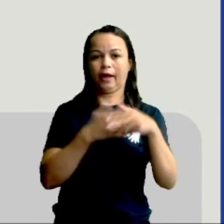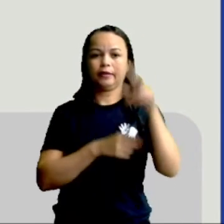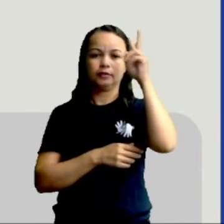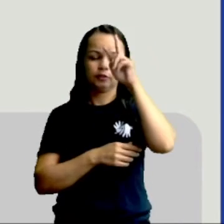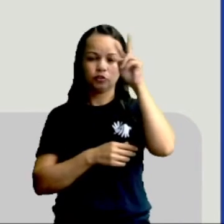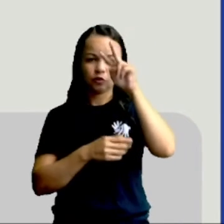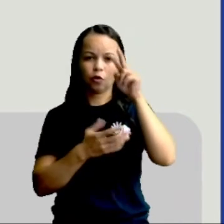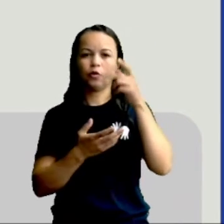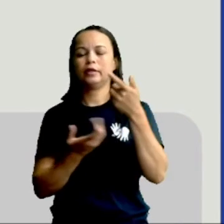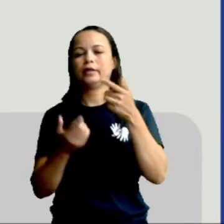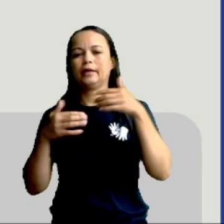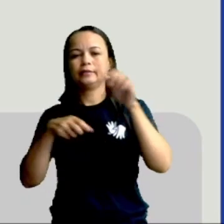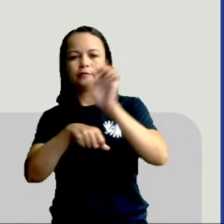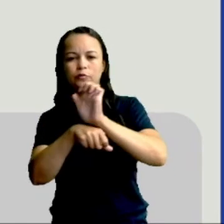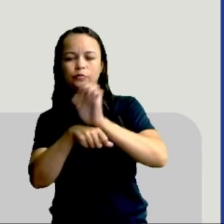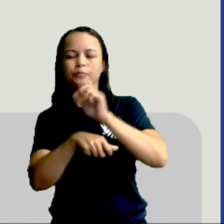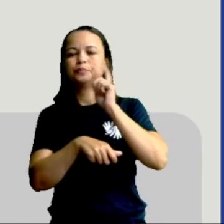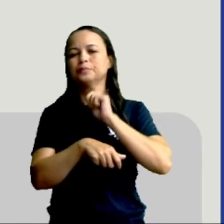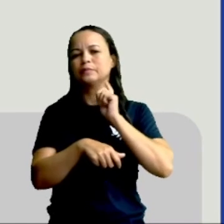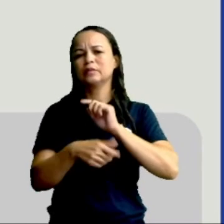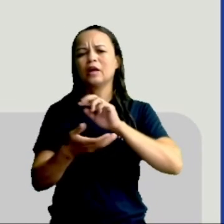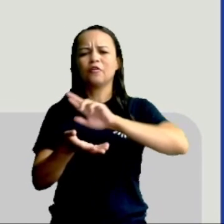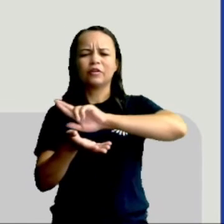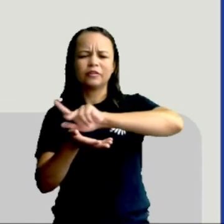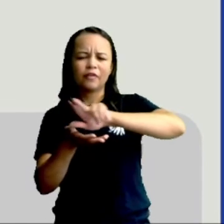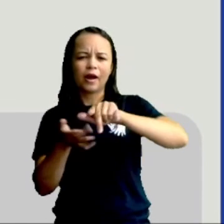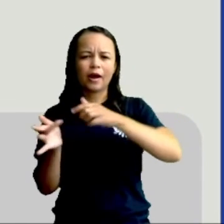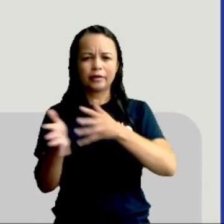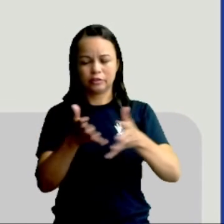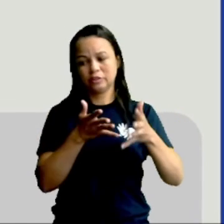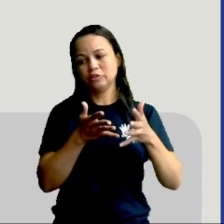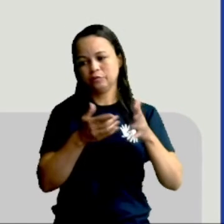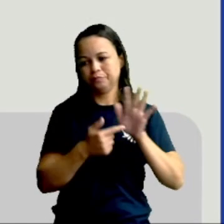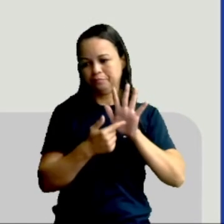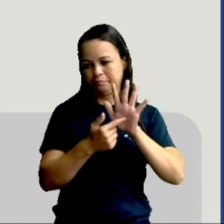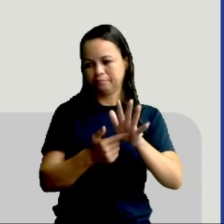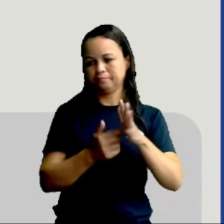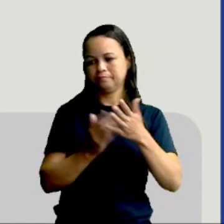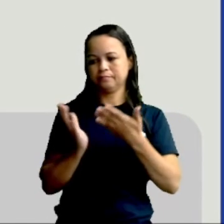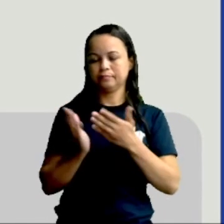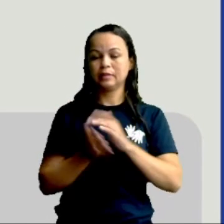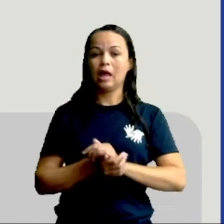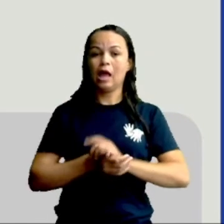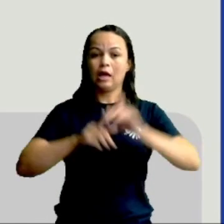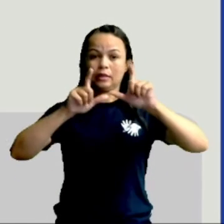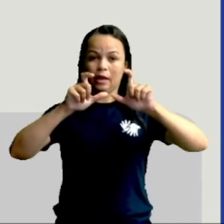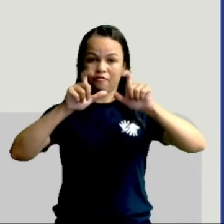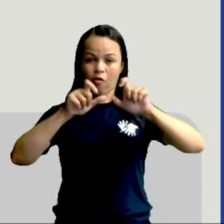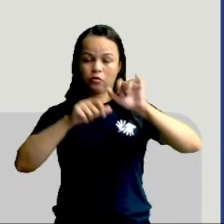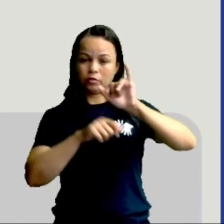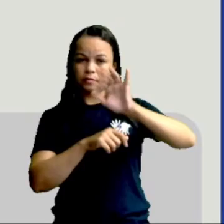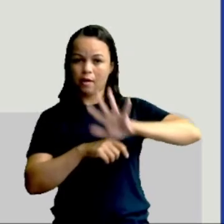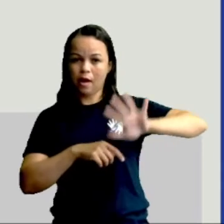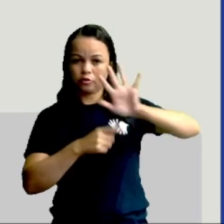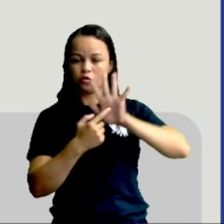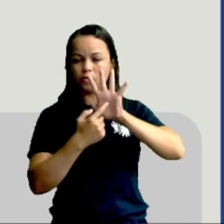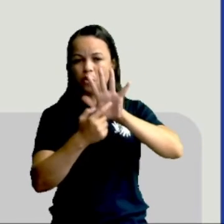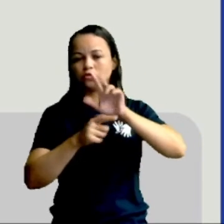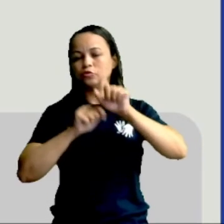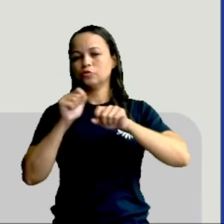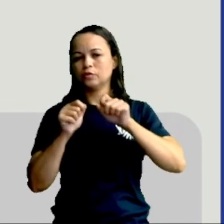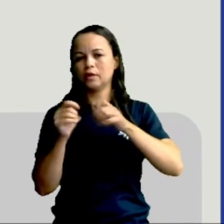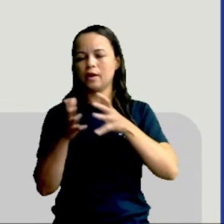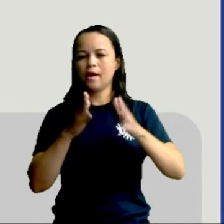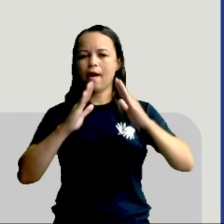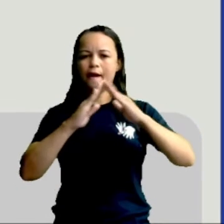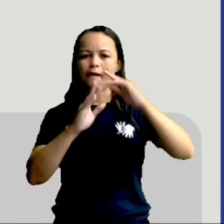como exemplo Ouro Preto, Mariana e Sabará. Na foto, estou destacando para vocês a